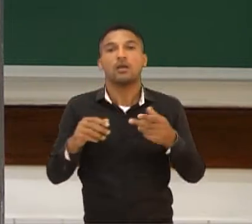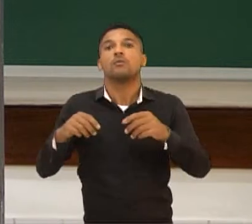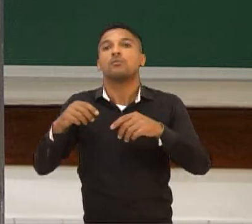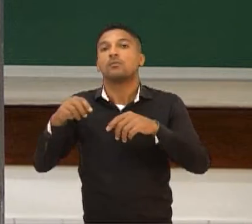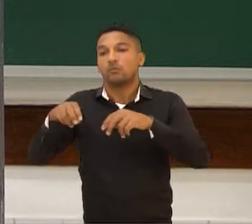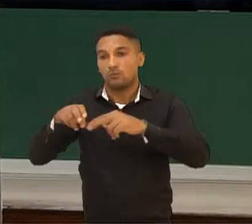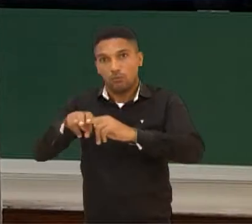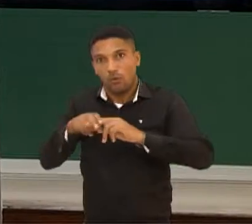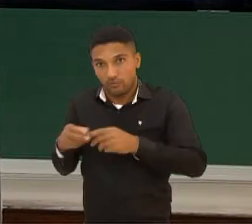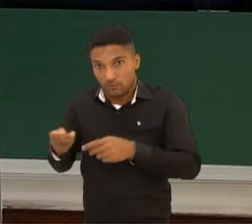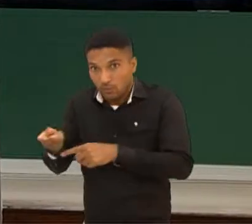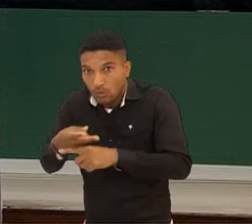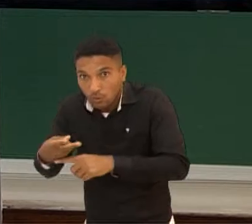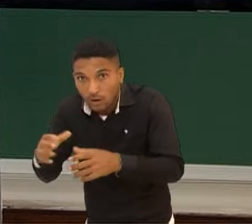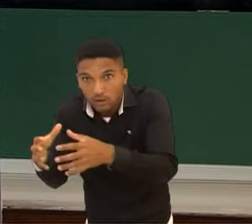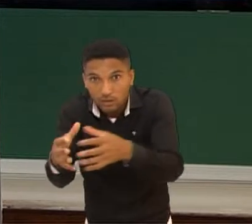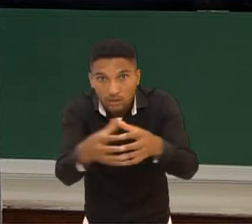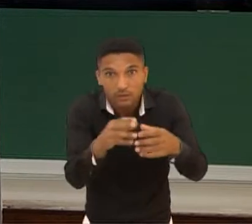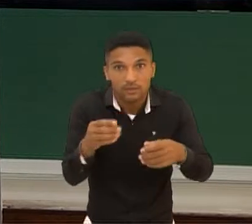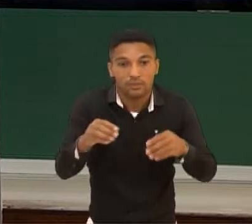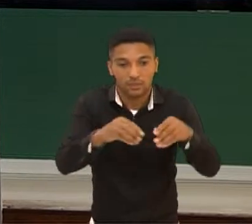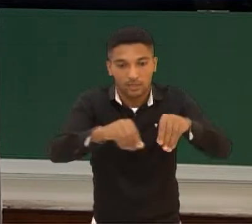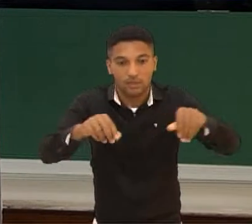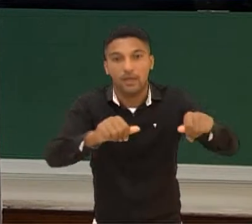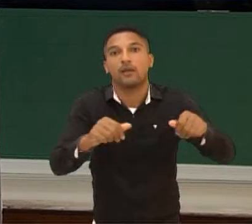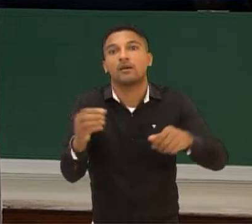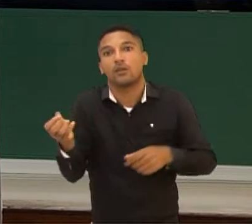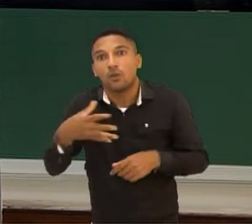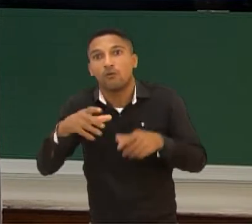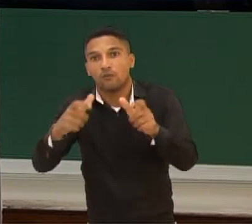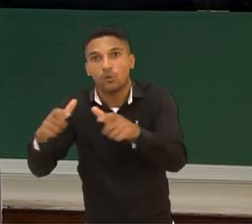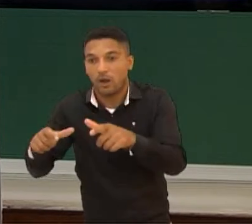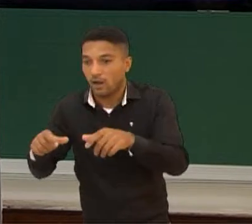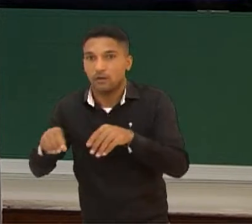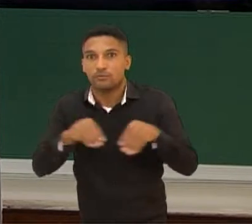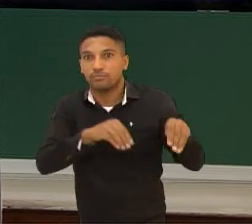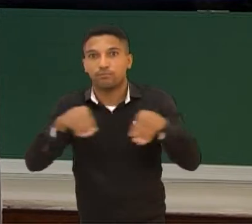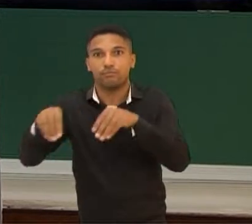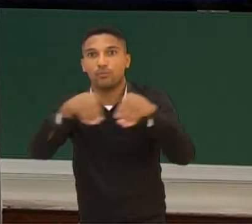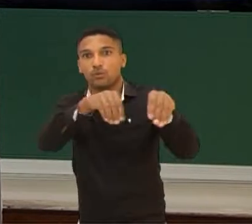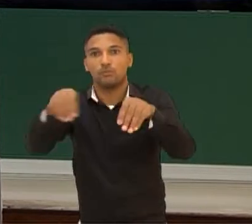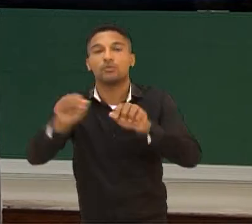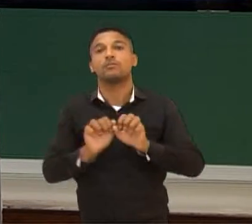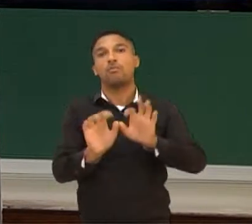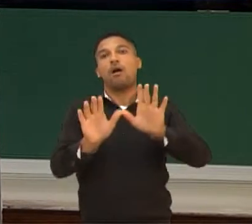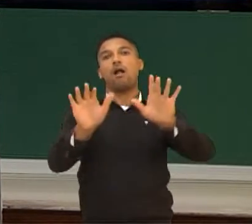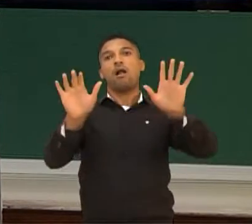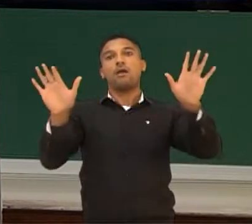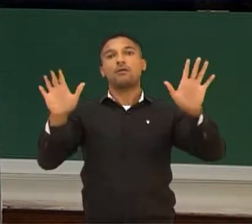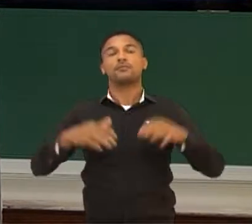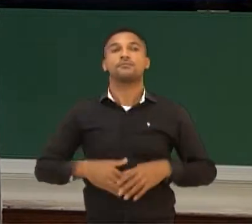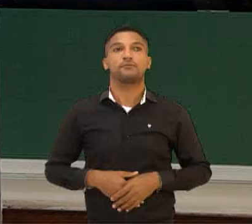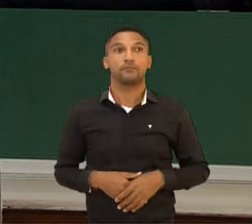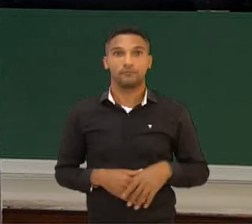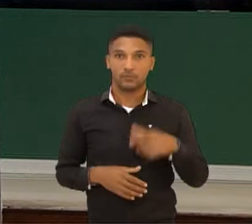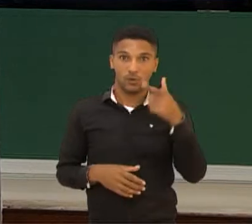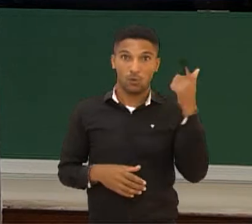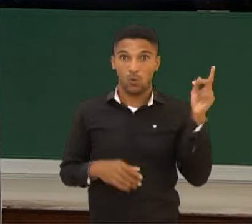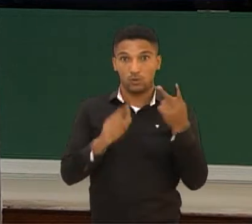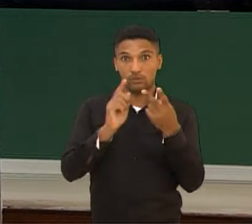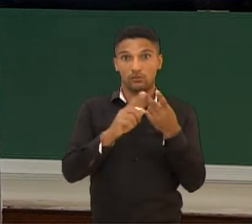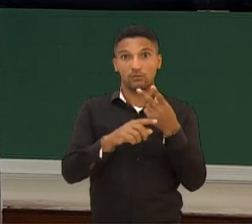terras, novos lugares para poder se alimentar. A outra teoria, que é bem interessante, é que como